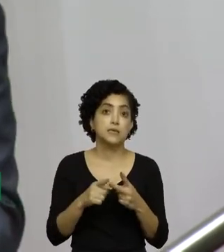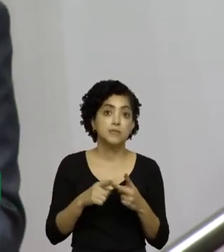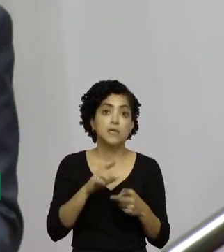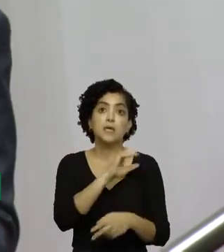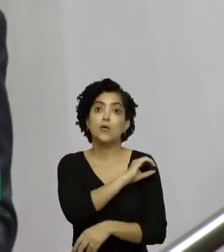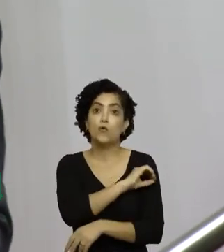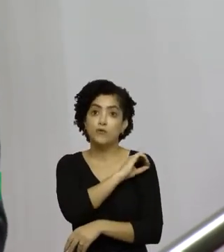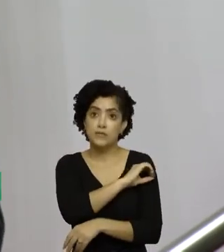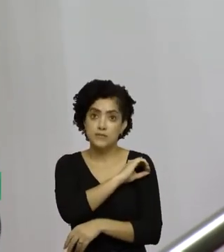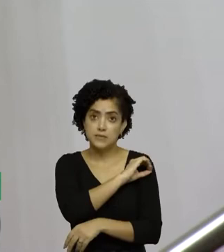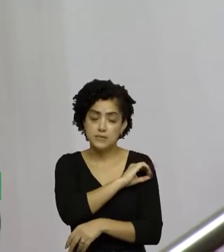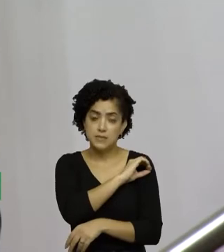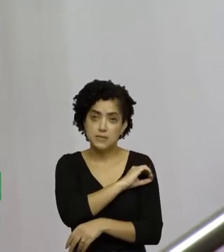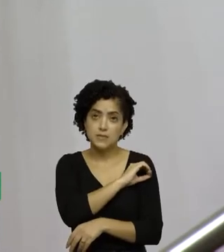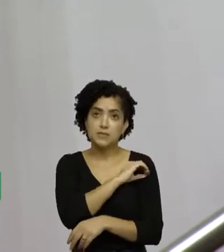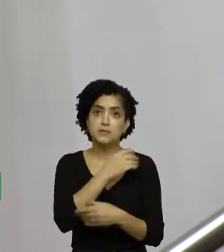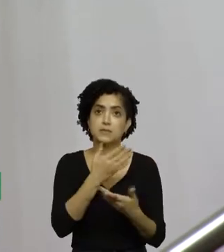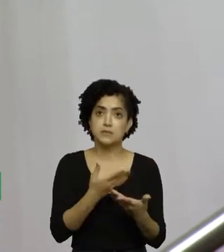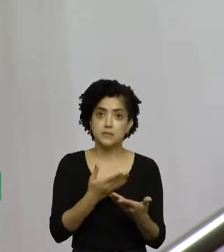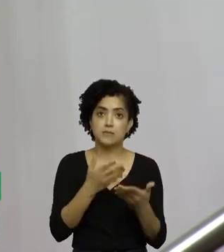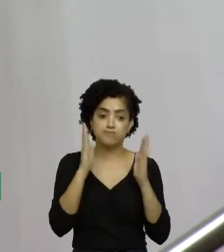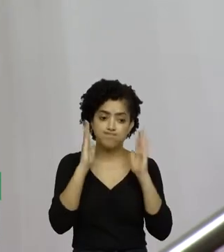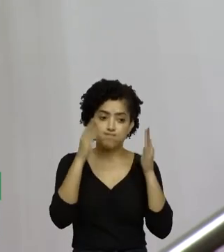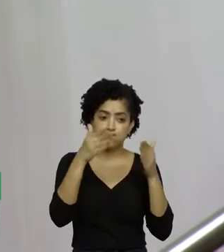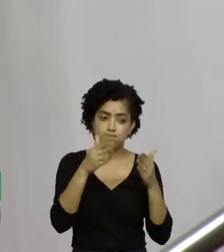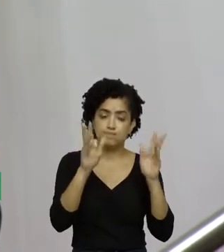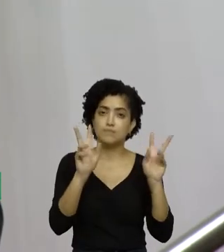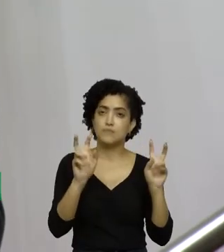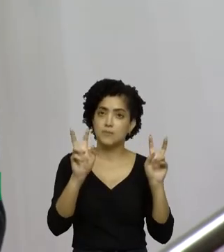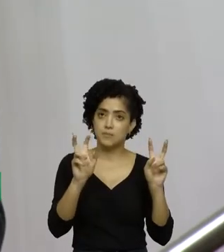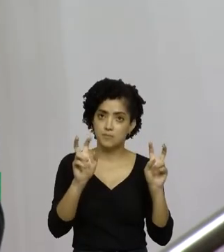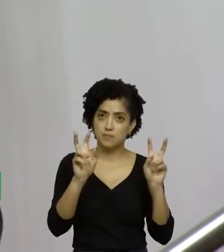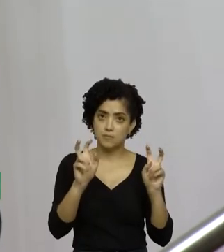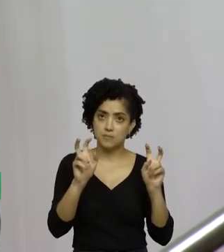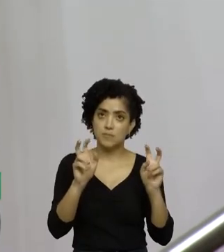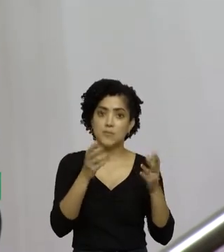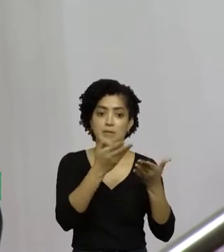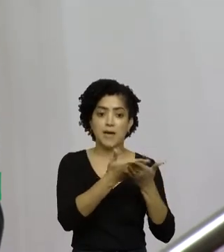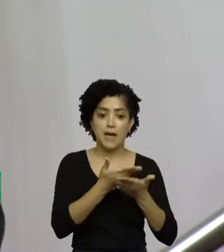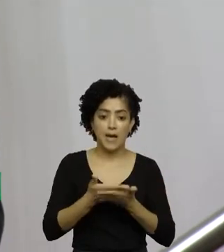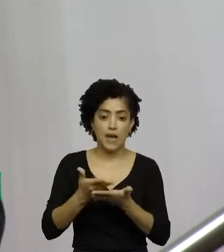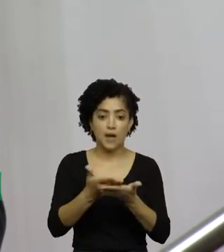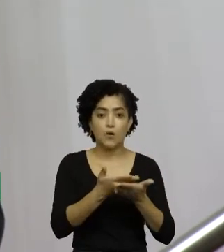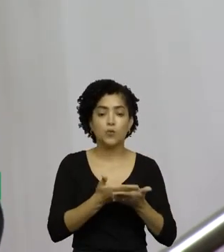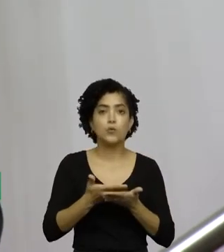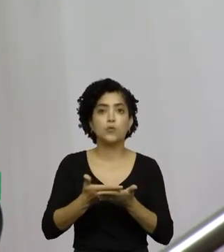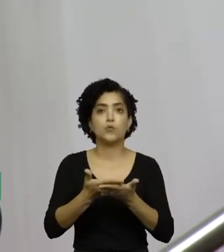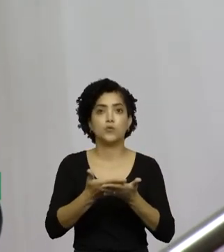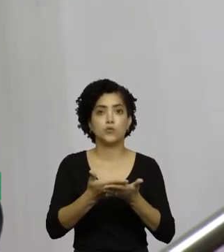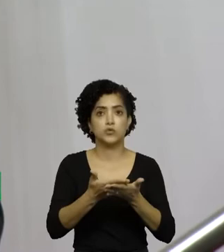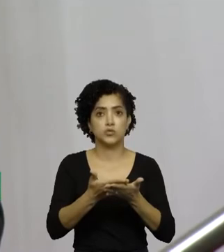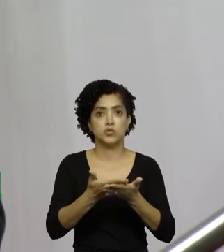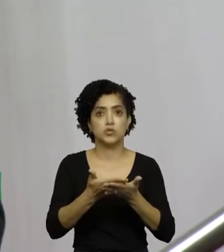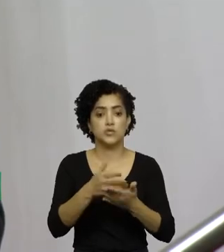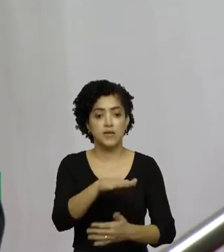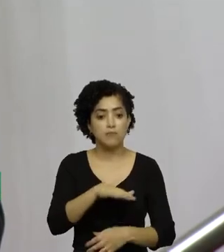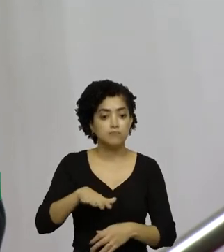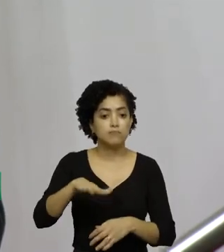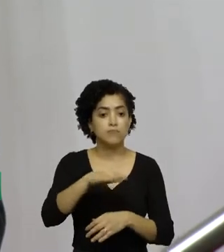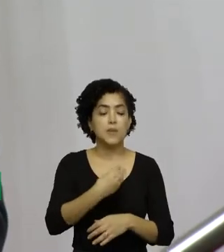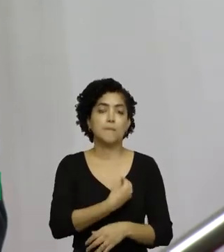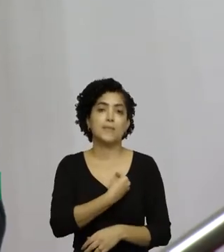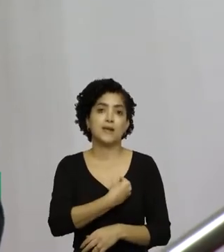oficinas, tratando da temática Agroecologia pela Vida. Esse é o